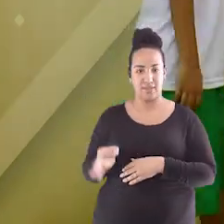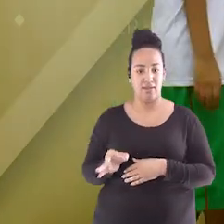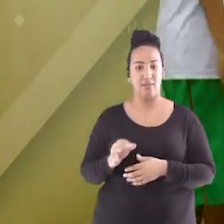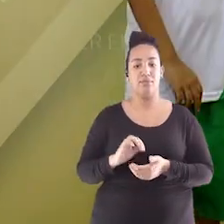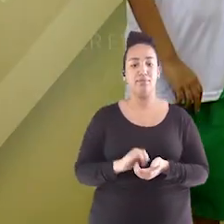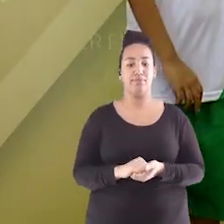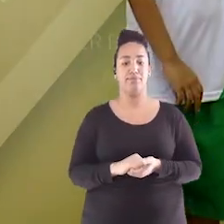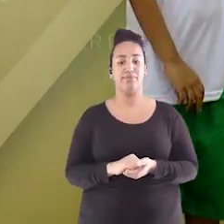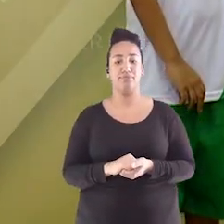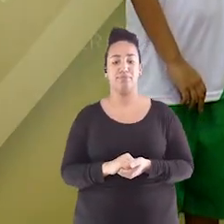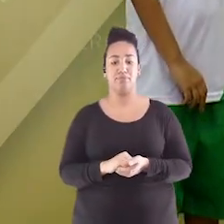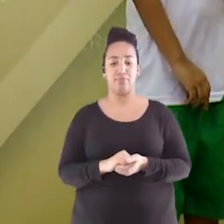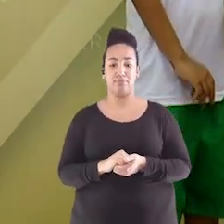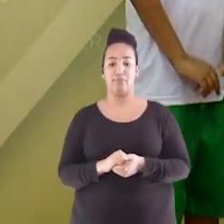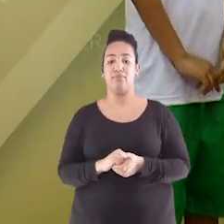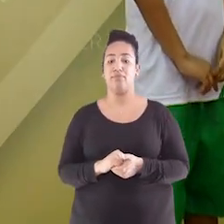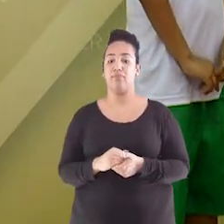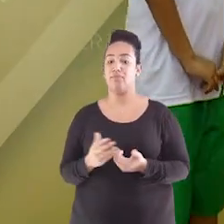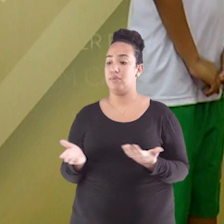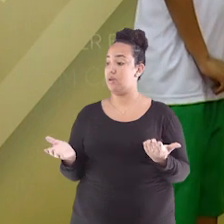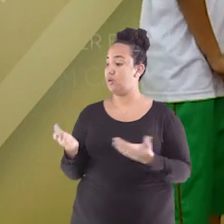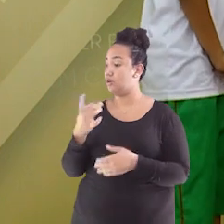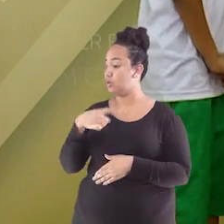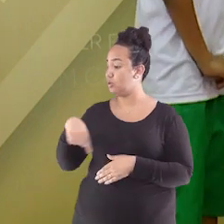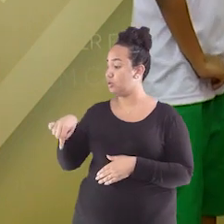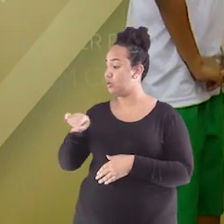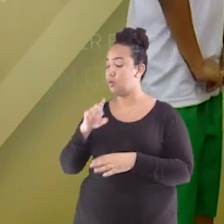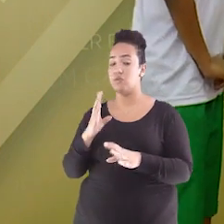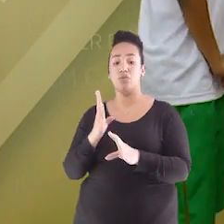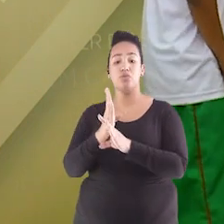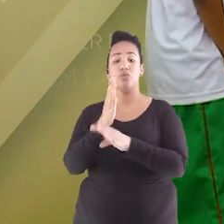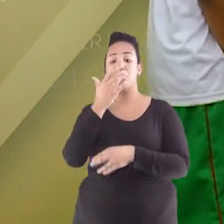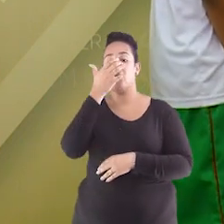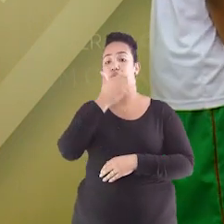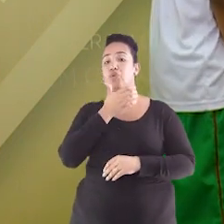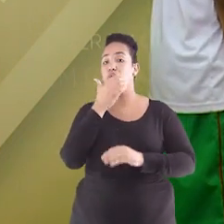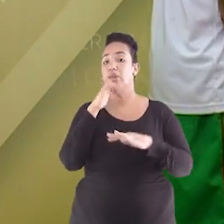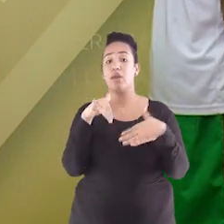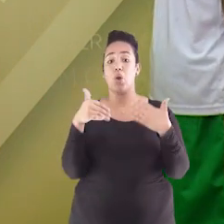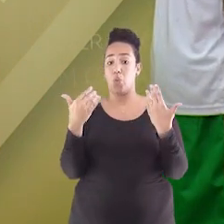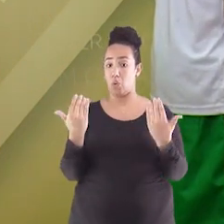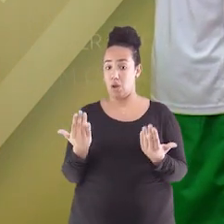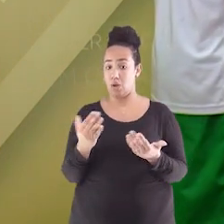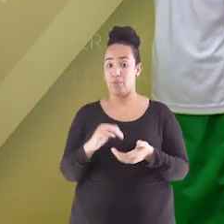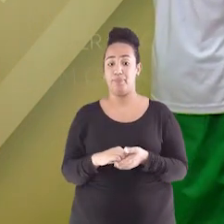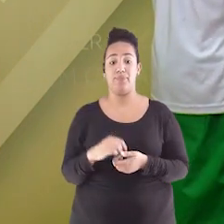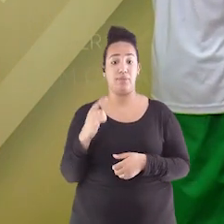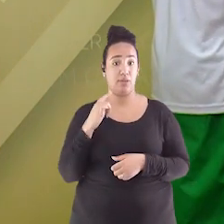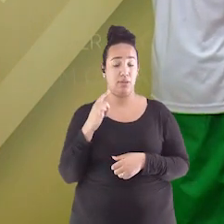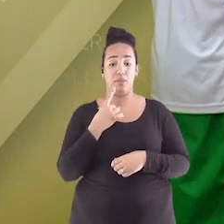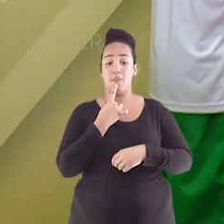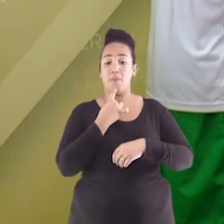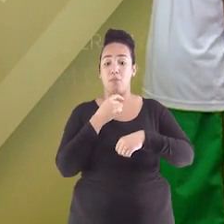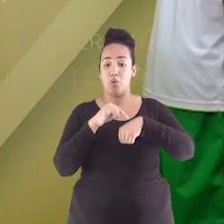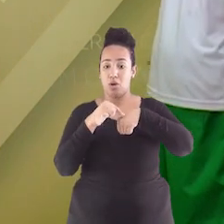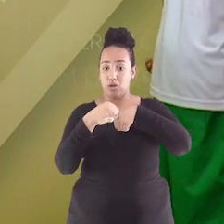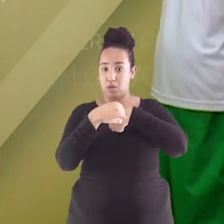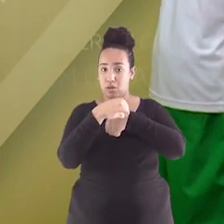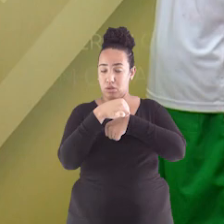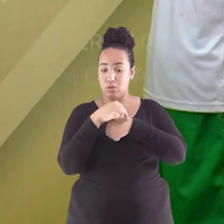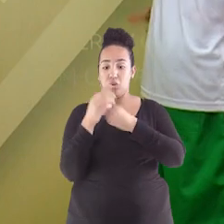vamos lá. Agora, Elion, nós vamos descobrir qual é a fruta. Olha lá, nós temos o morango,